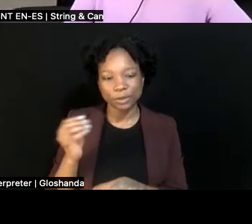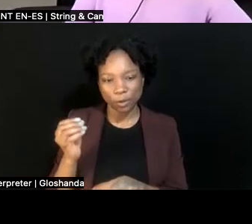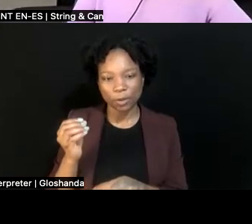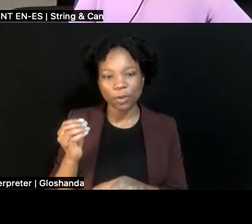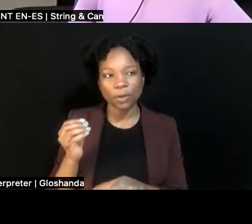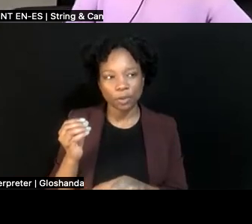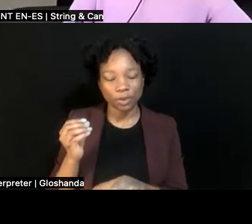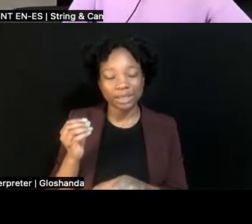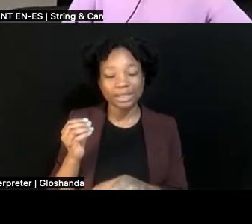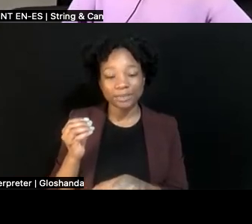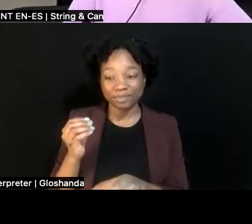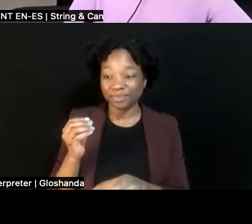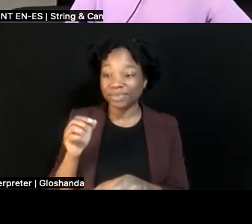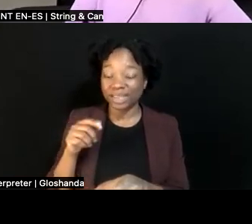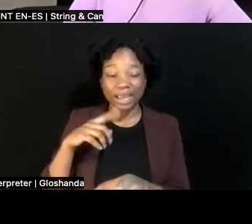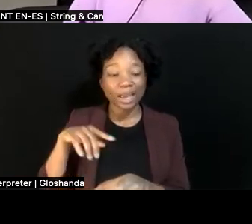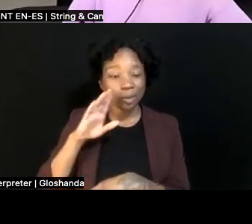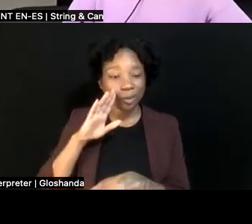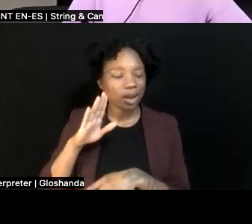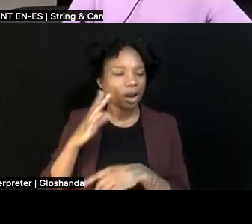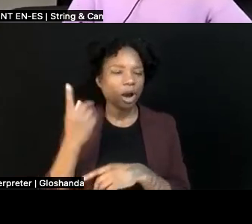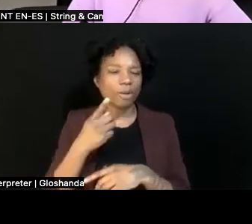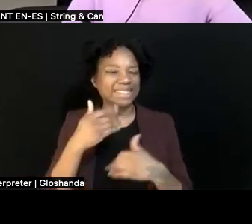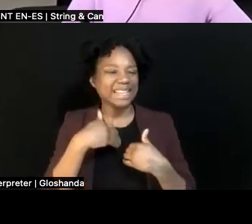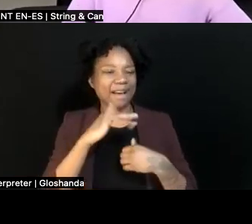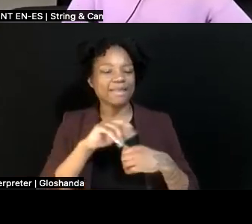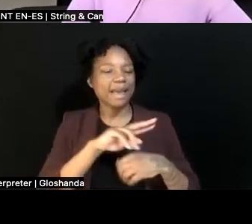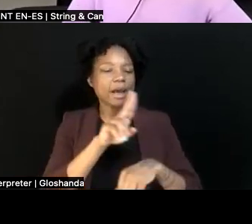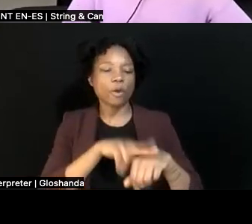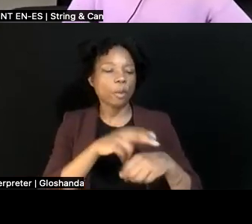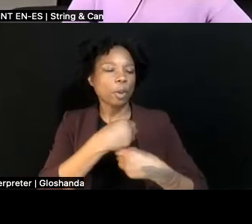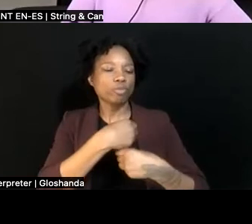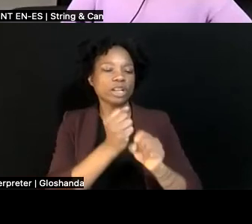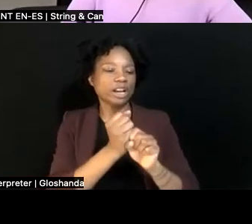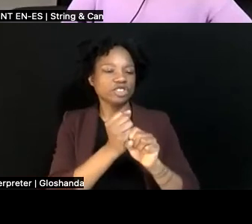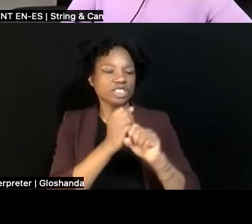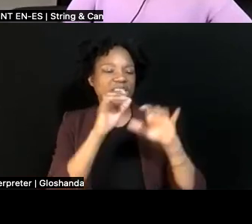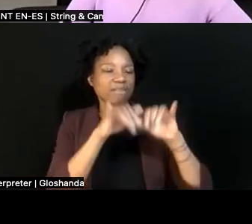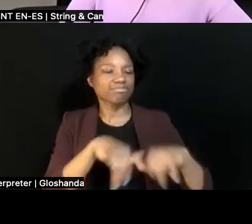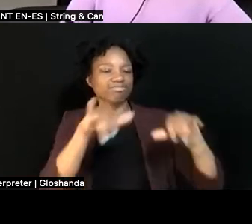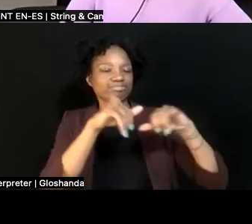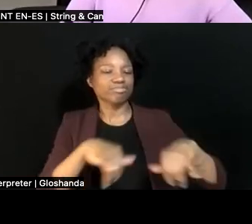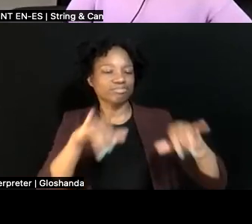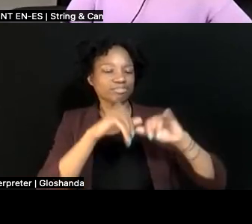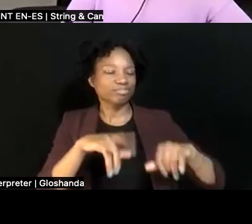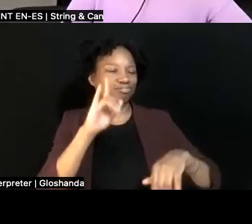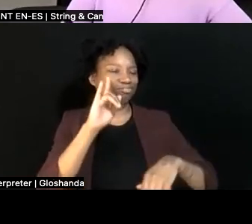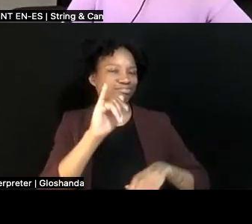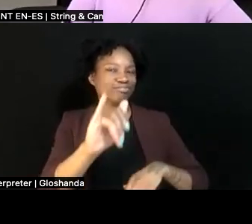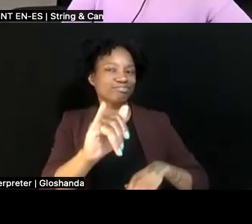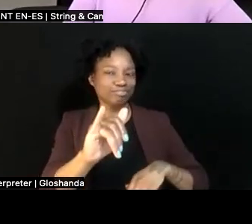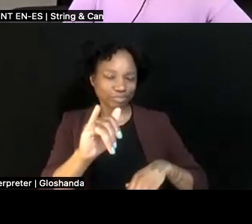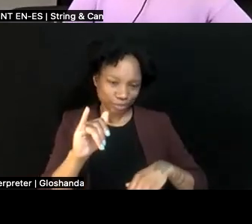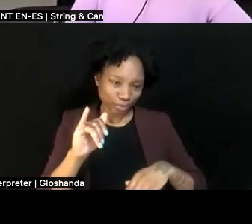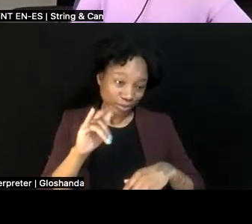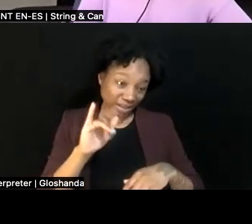a produzir sempre, e sempre existirá, né, estas produções que são de pessoas